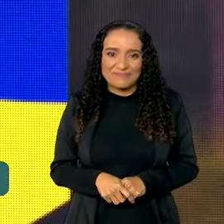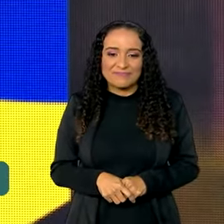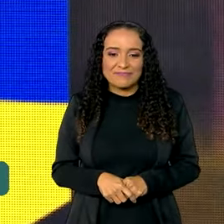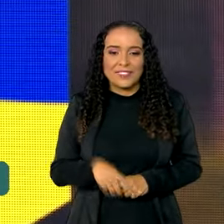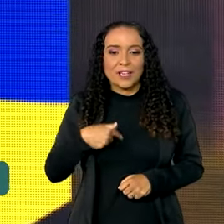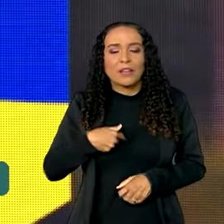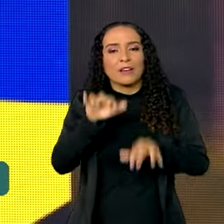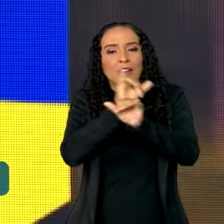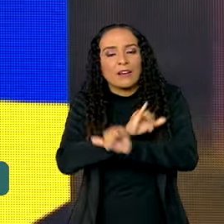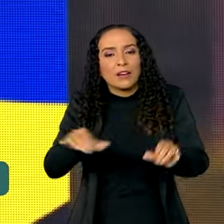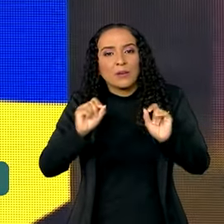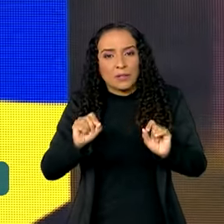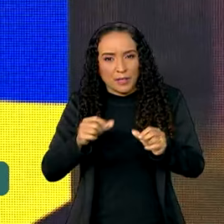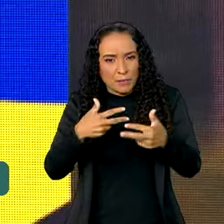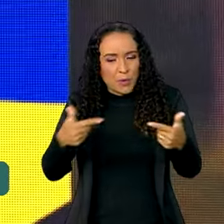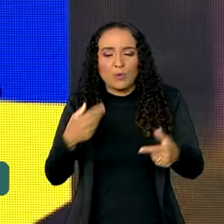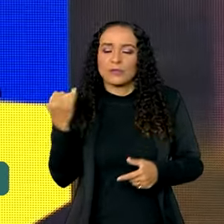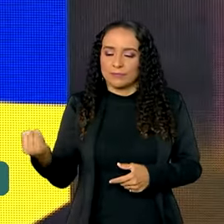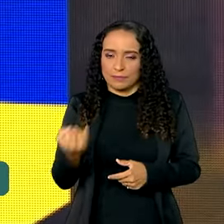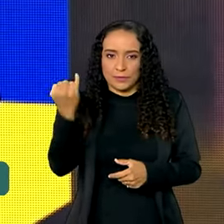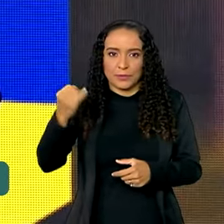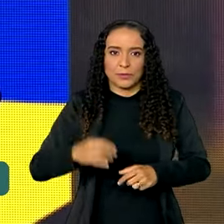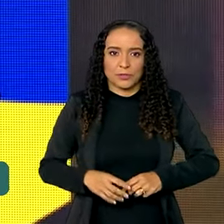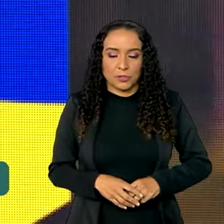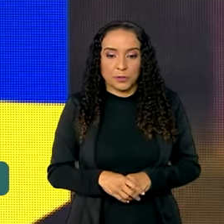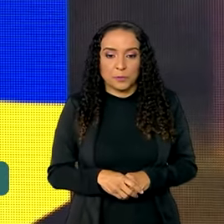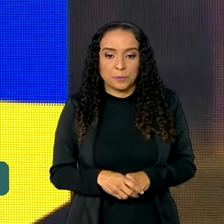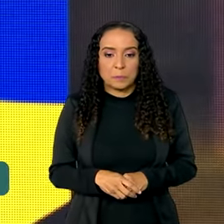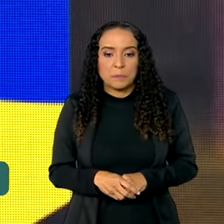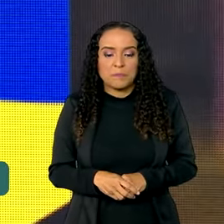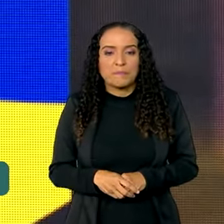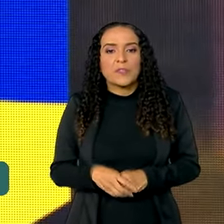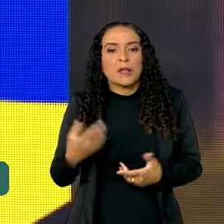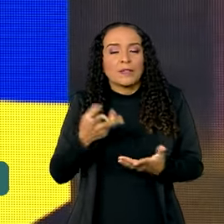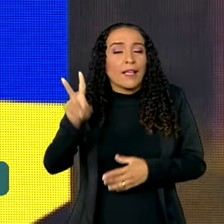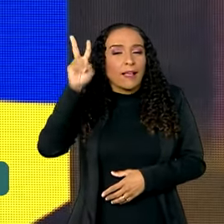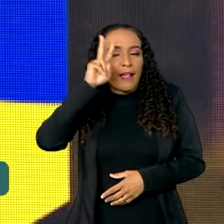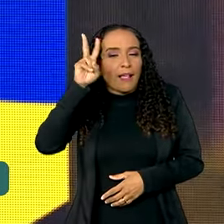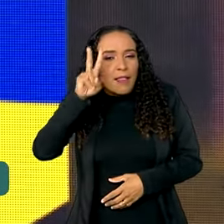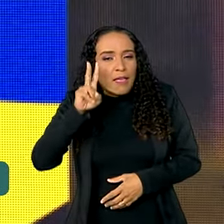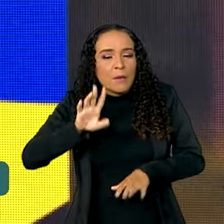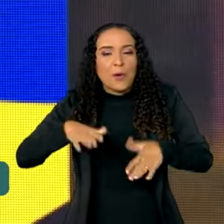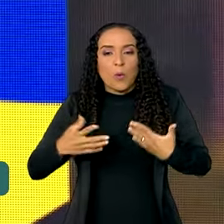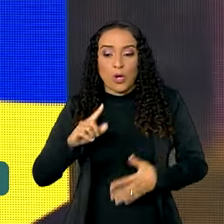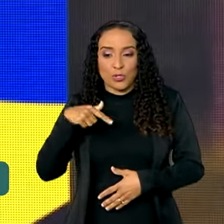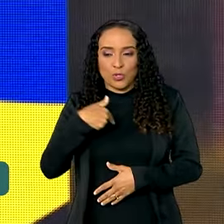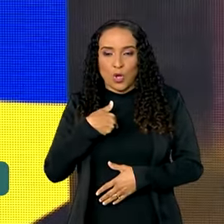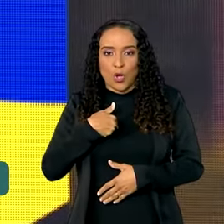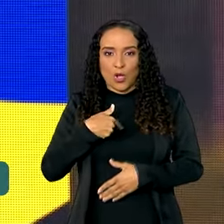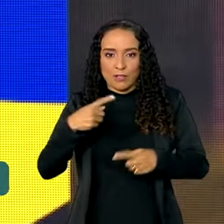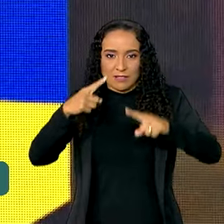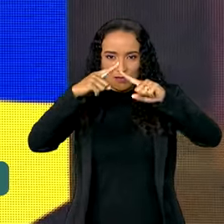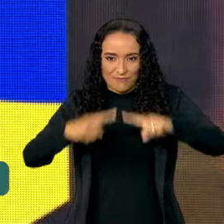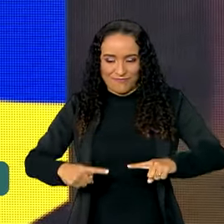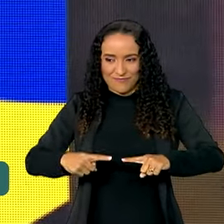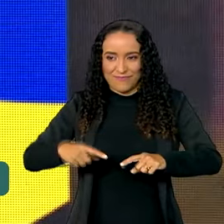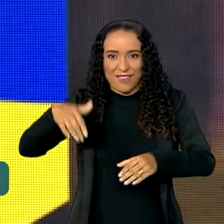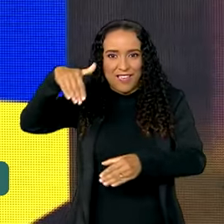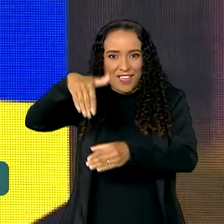Eu queria dizer para vocês uma coisa importante. Vocês estão lembrados que quando nós disputávamos as